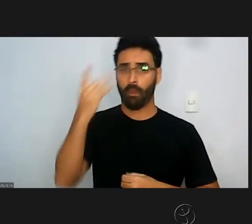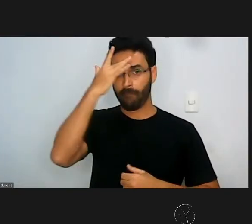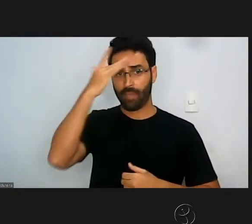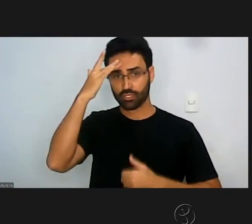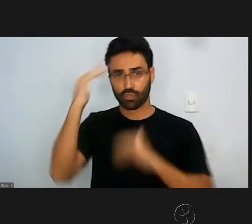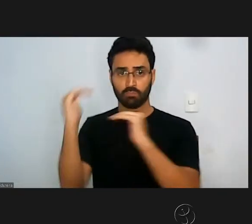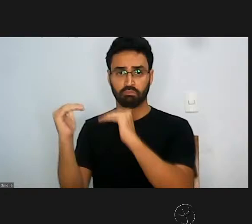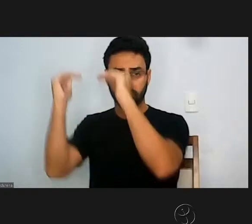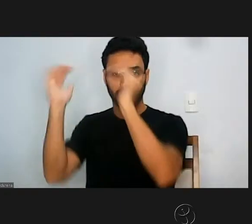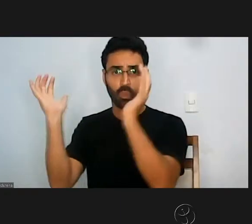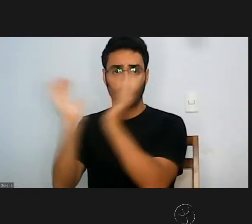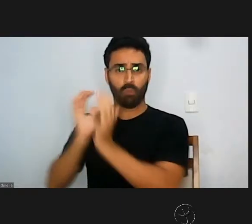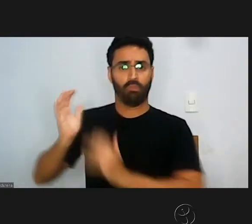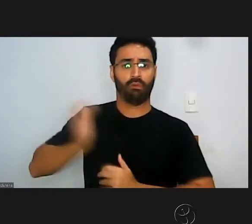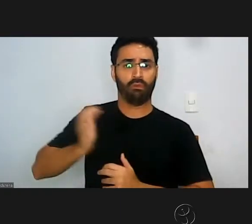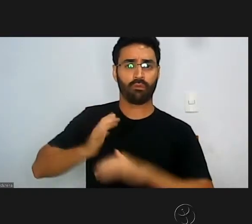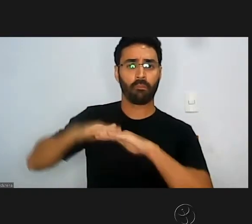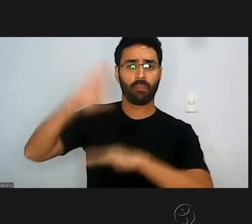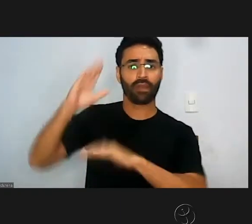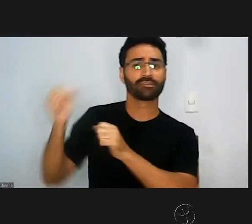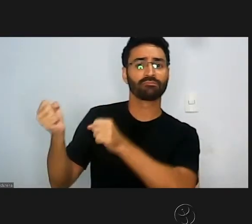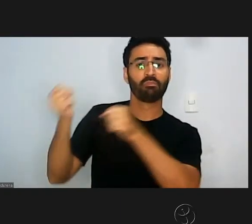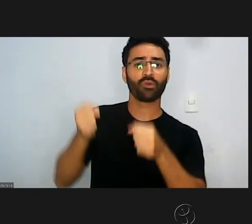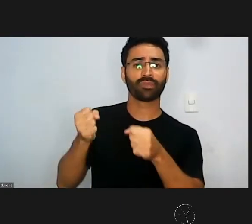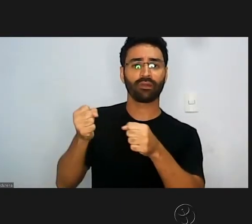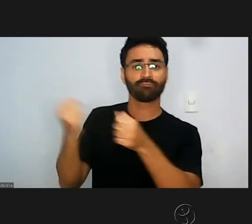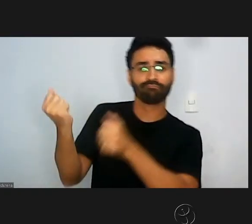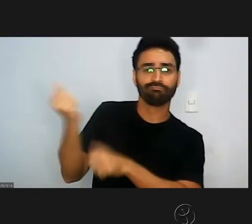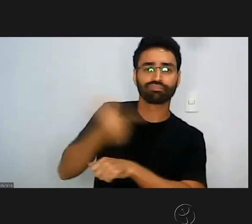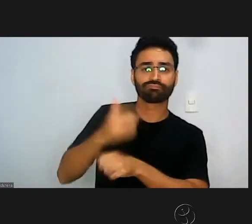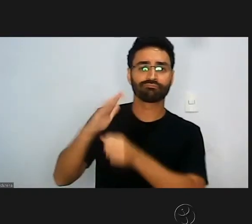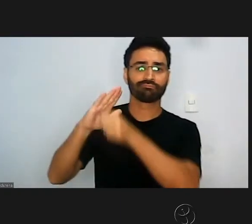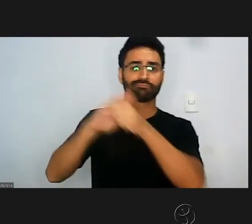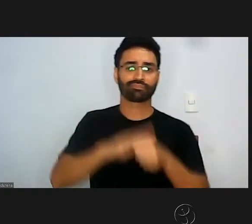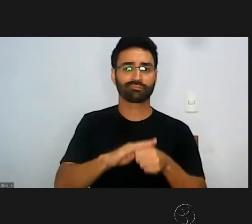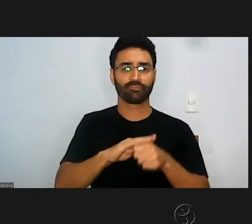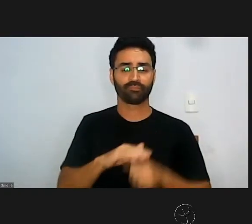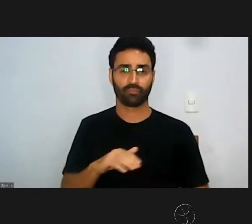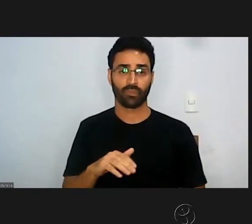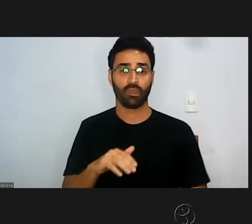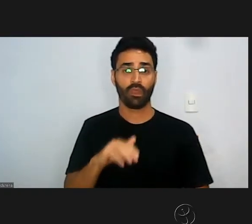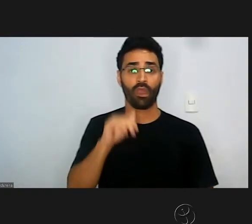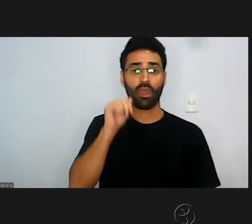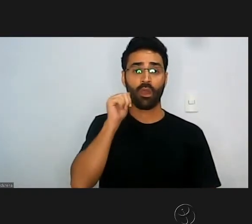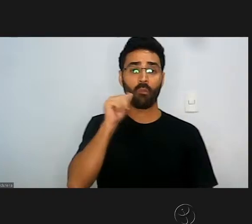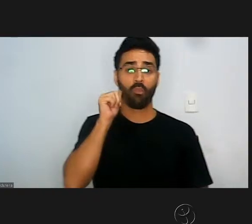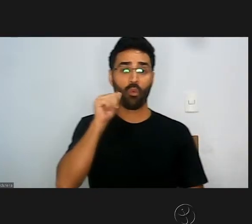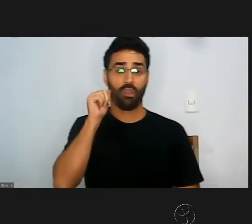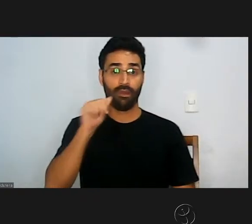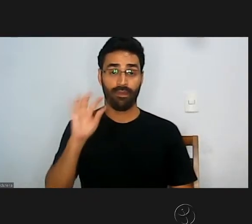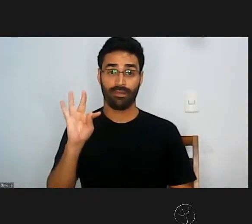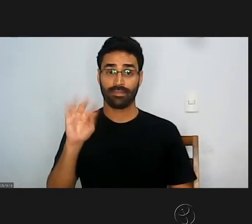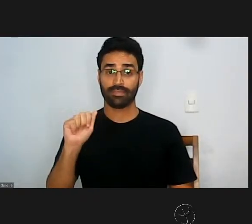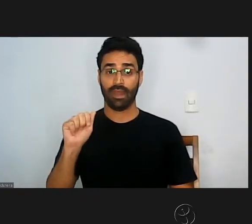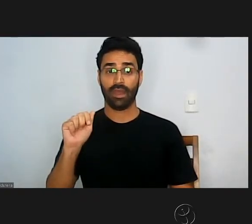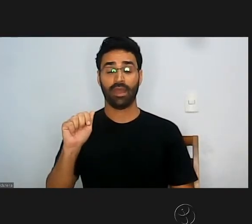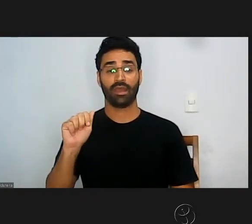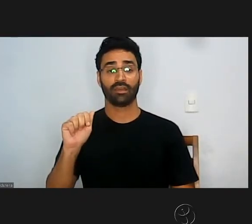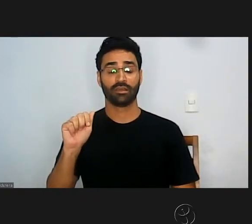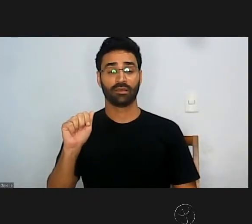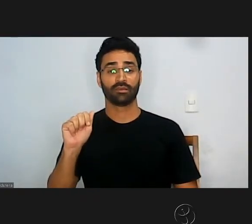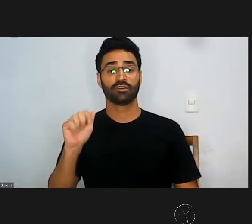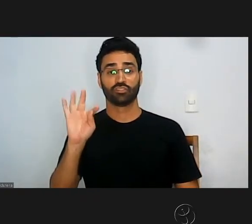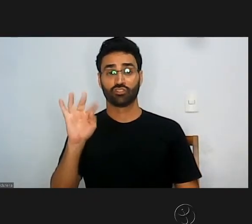dúvida, sem saber, Thatcher estava parafraseando Karl Marx, que